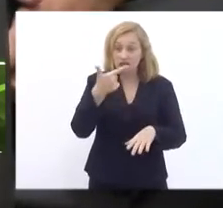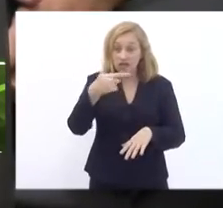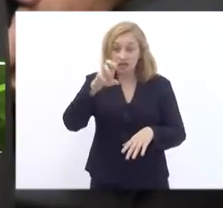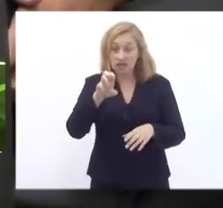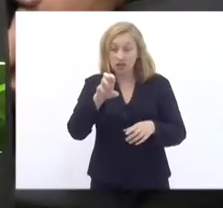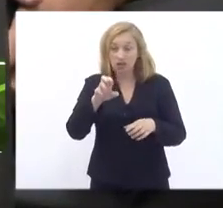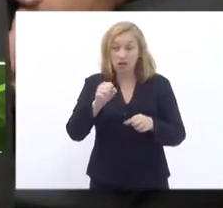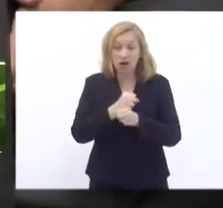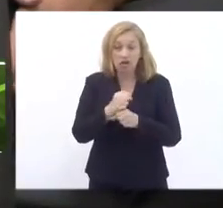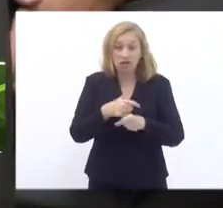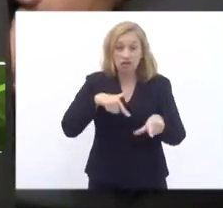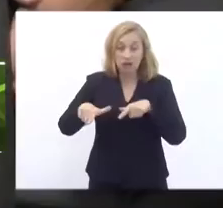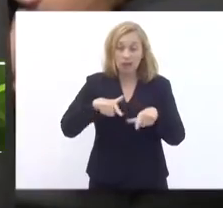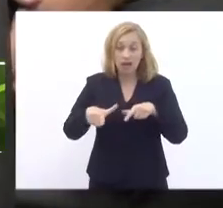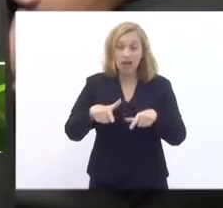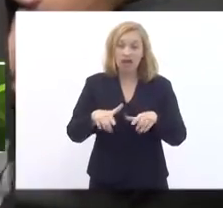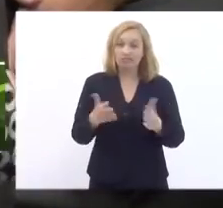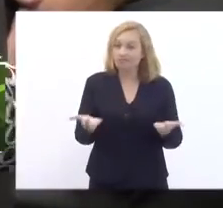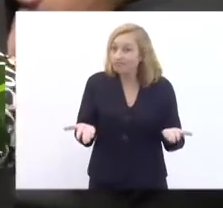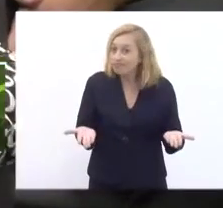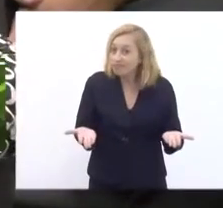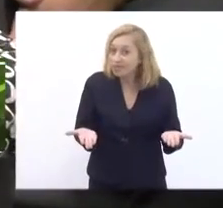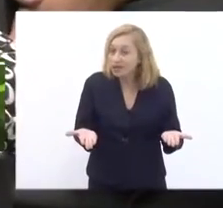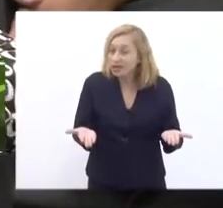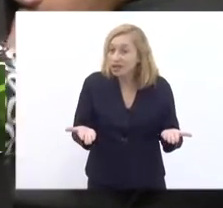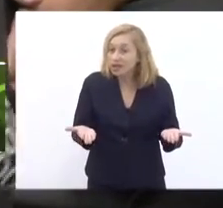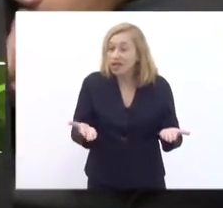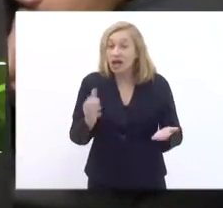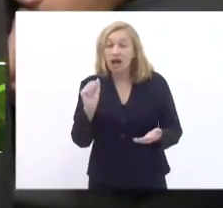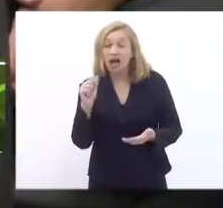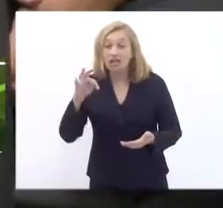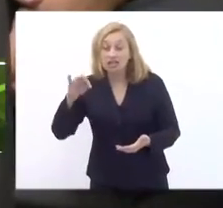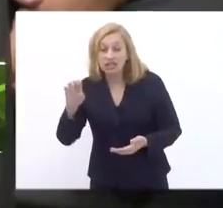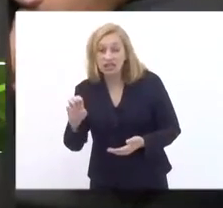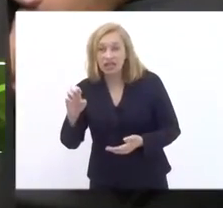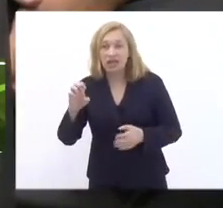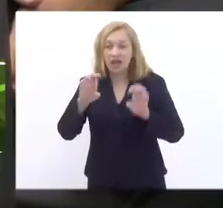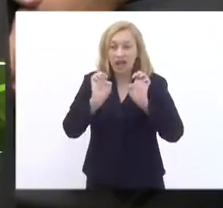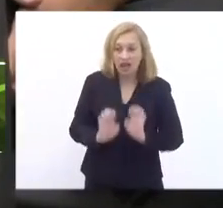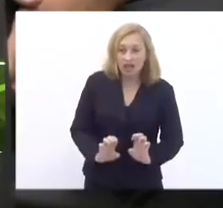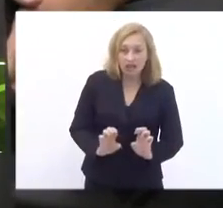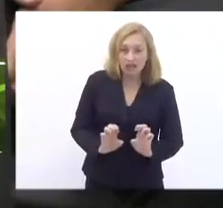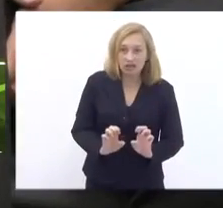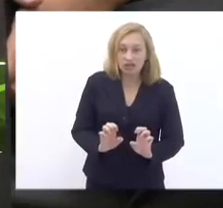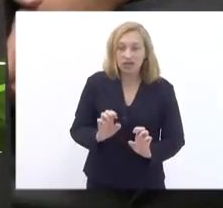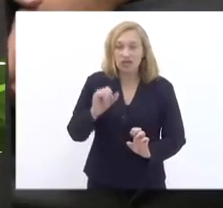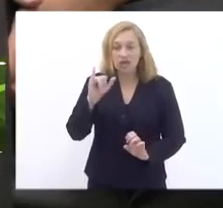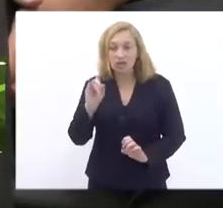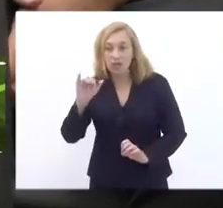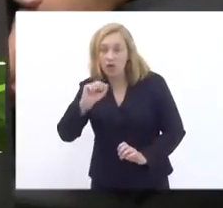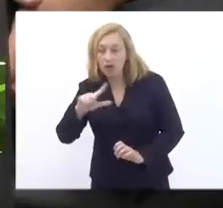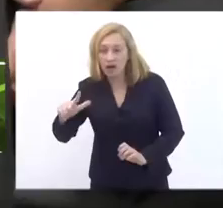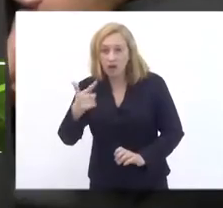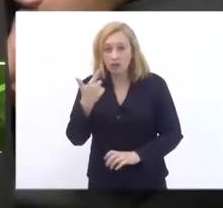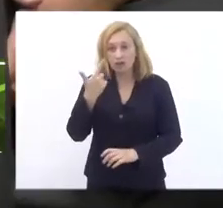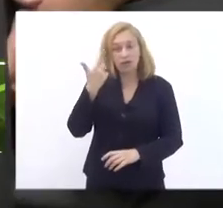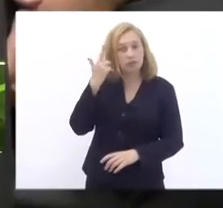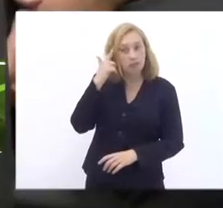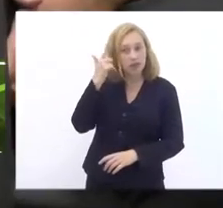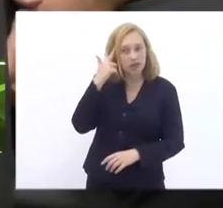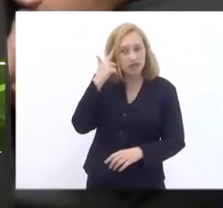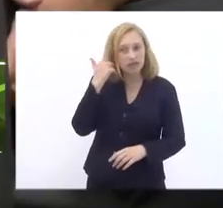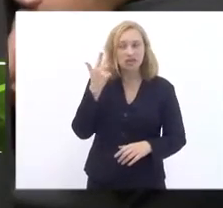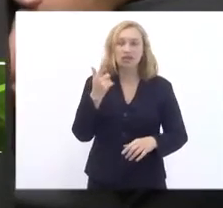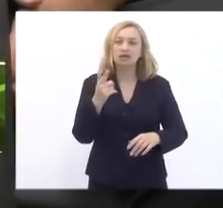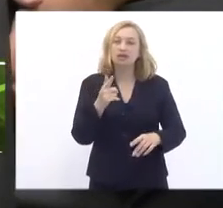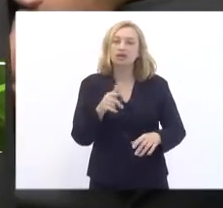anos. Isso é, no mínimo, antiético, imoral e inadequado quando a gente pensa na mobilidade